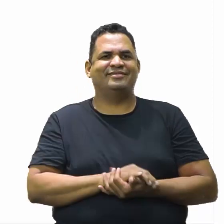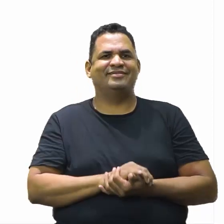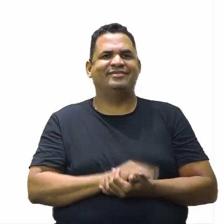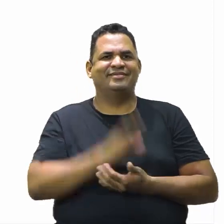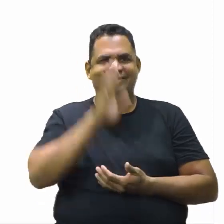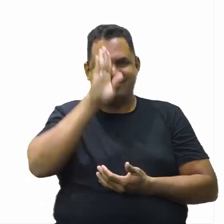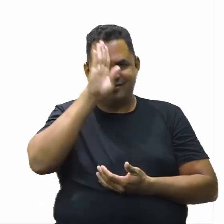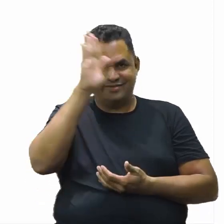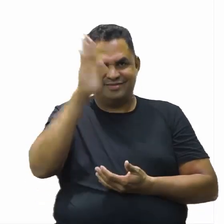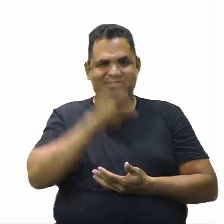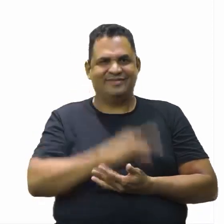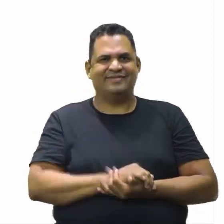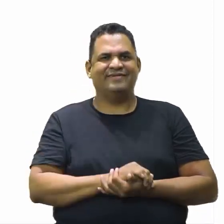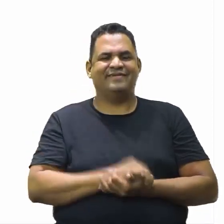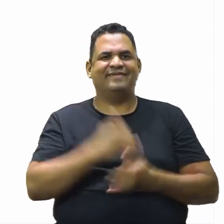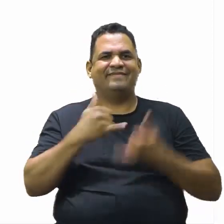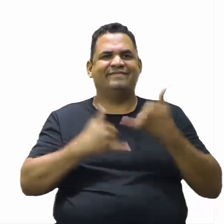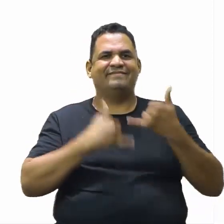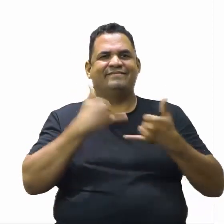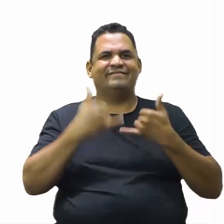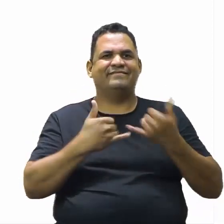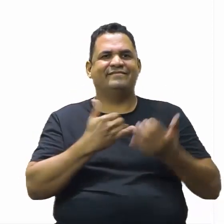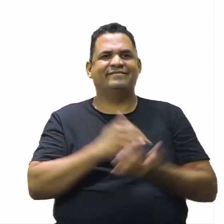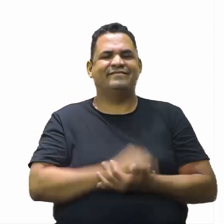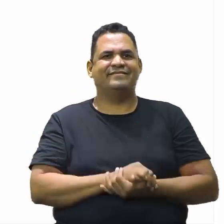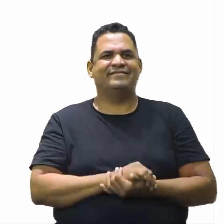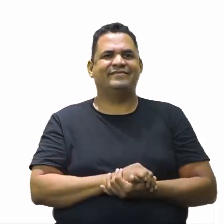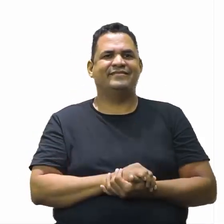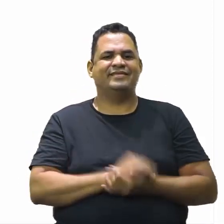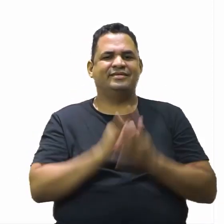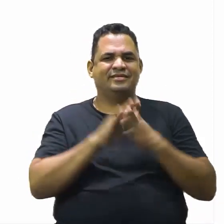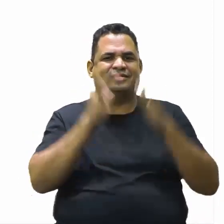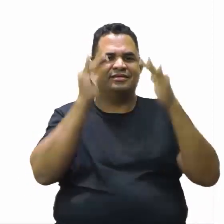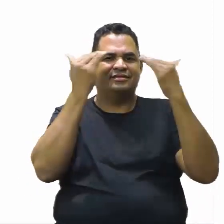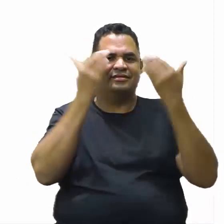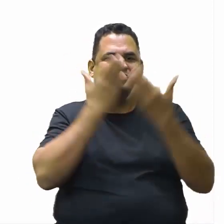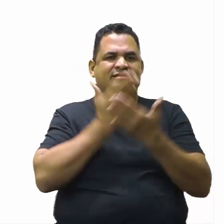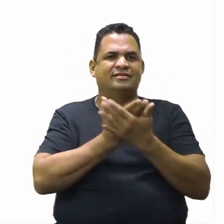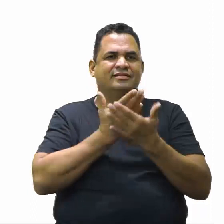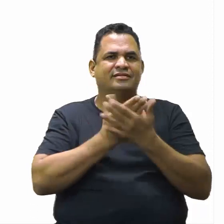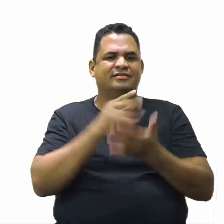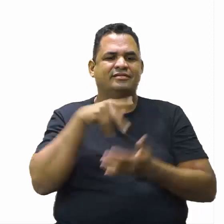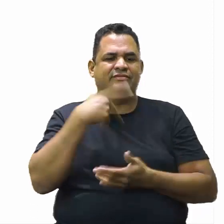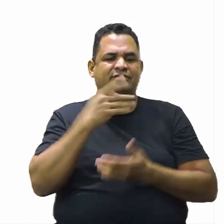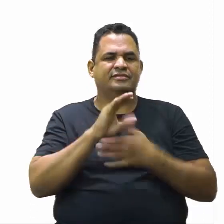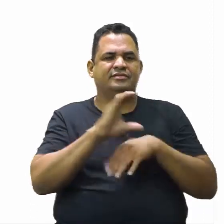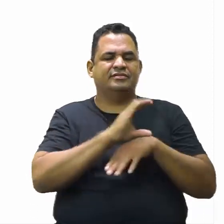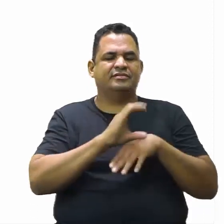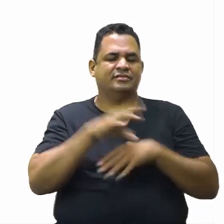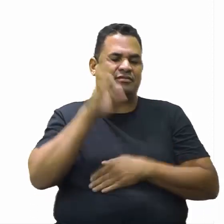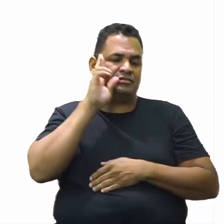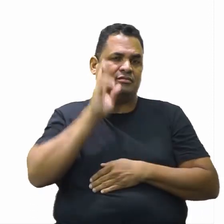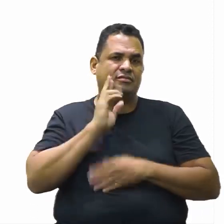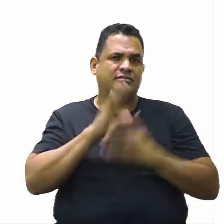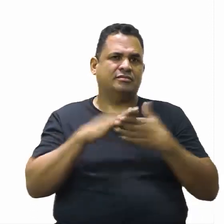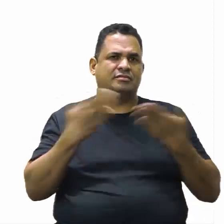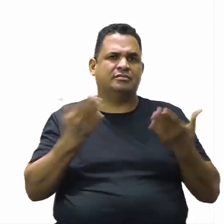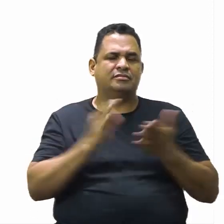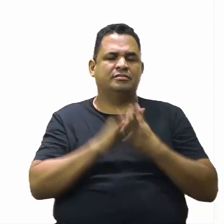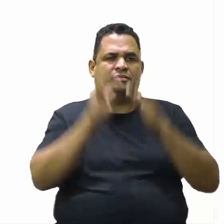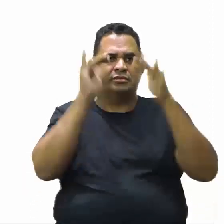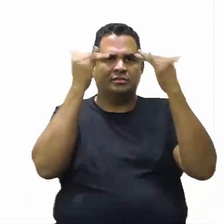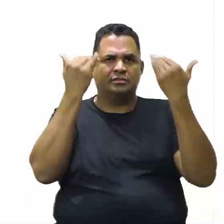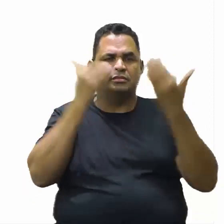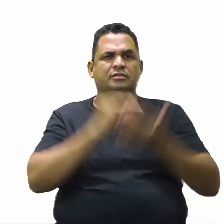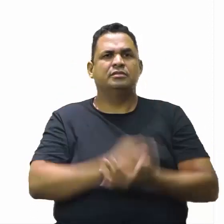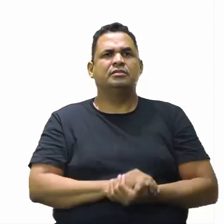principais, brincadeira, é o diretor que está aqui, ó, só prestando atenção na aula, porque ele vai fazer concurso no estado de Rondônia. Então, fica ligado.